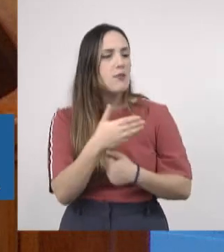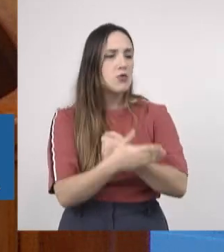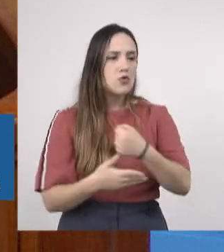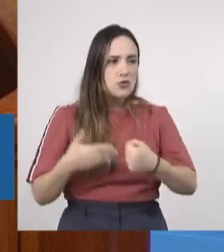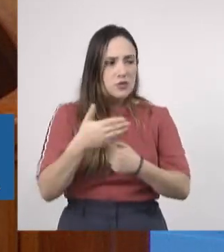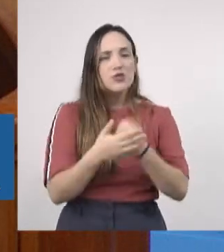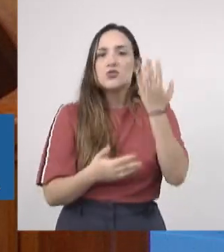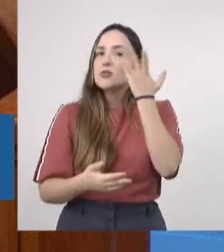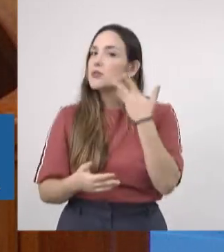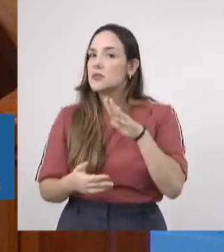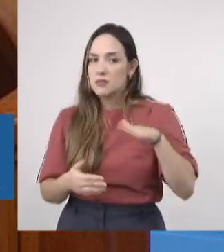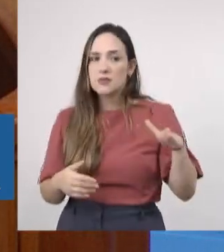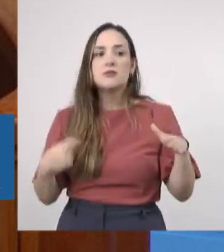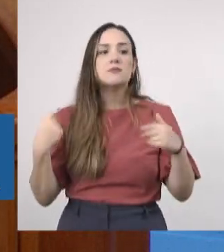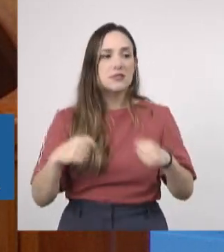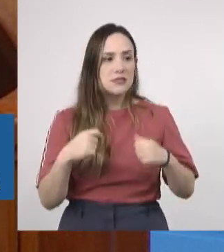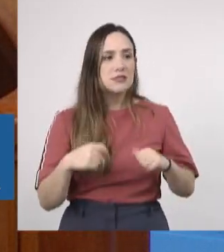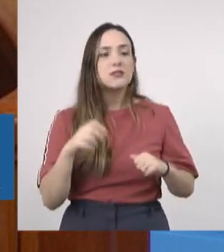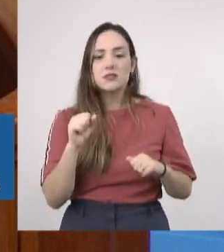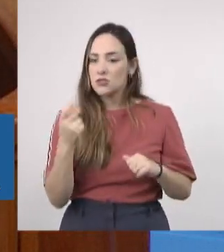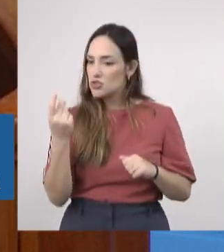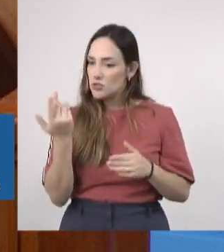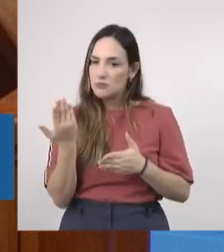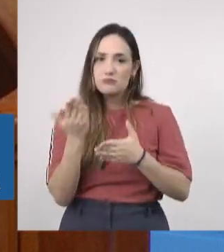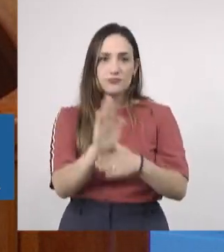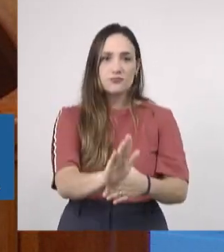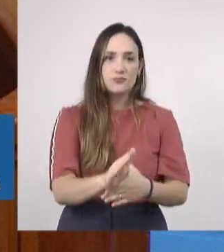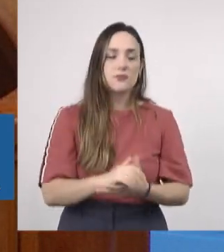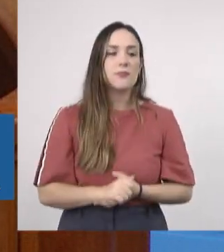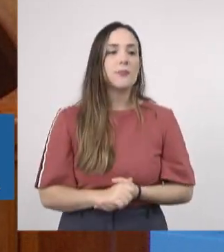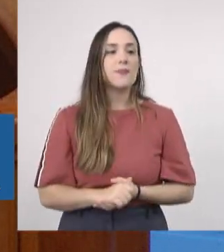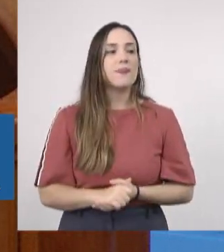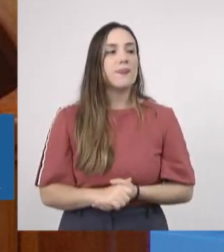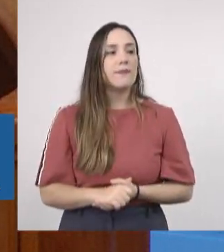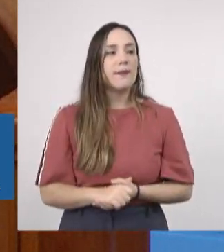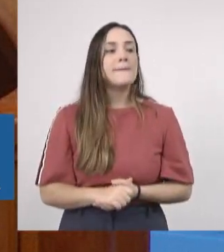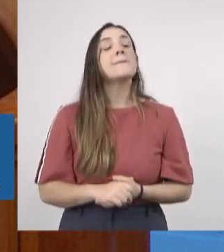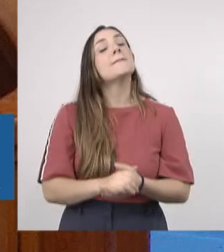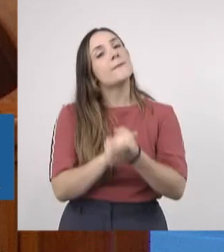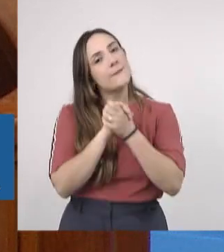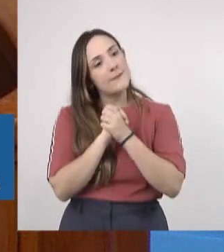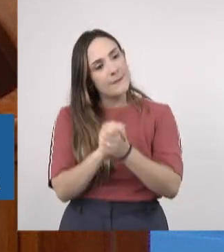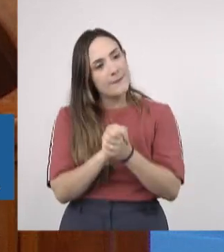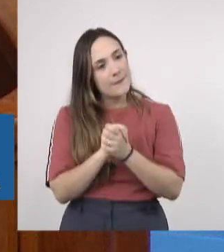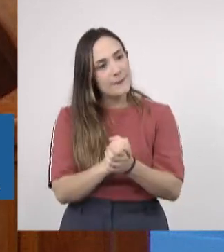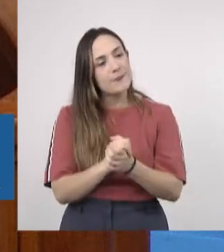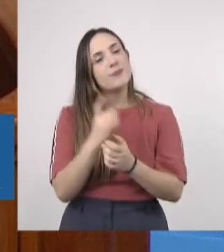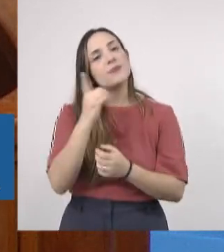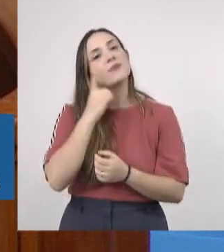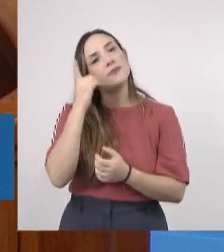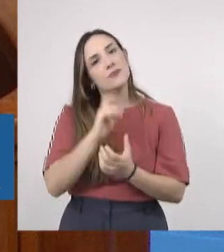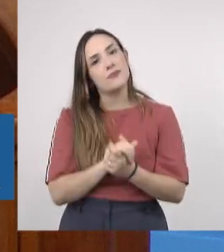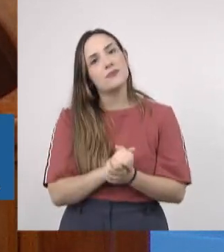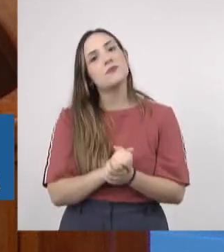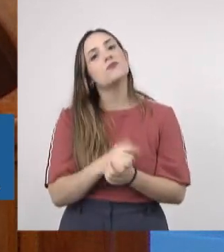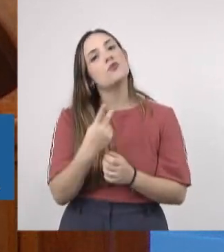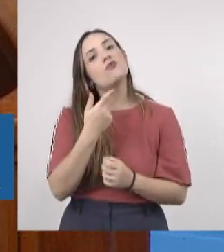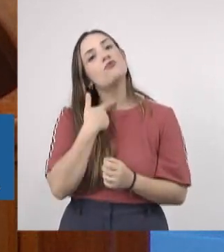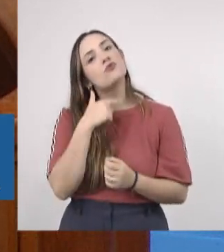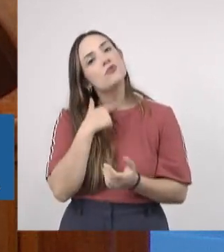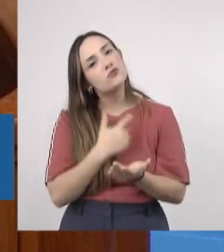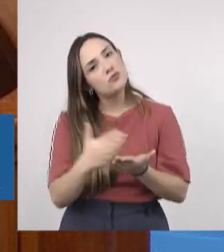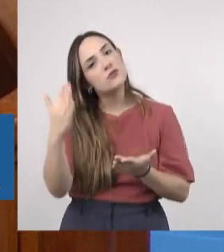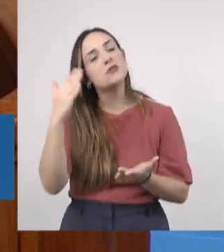e investir nesse projeto de lei. Então, eu quero aqui, mais uma vez, parabenizar o deputado pela